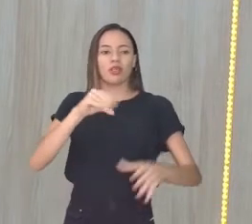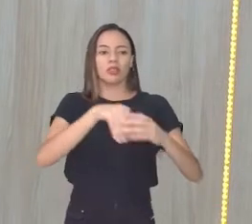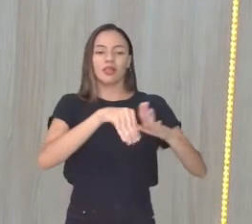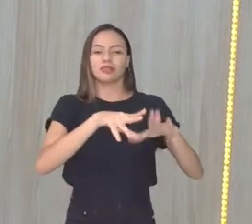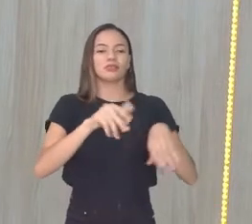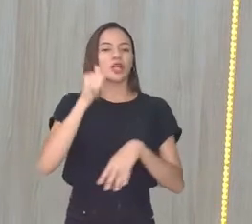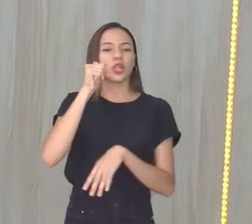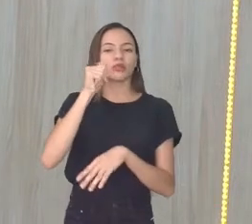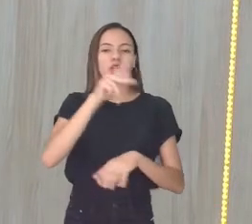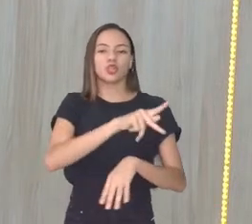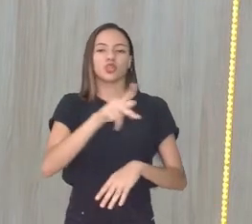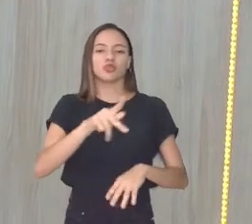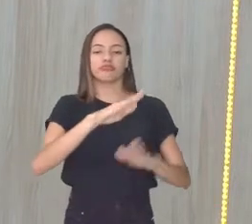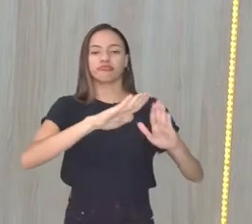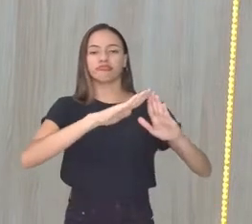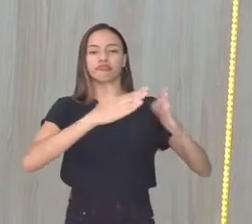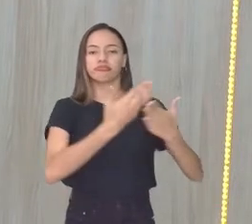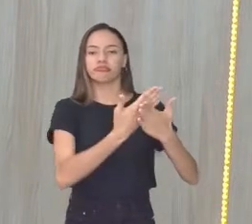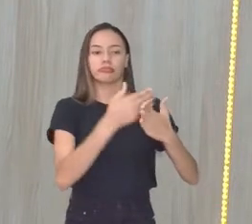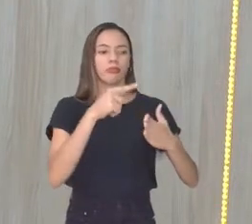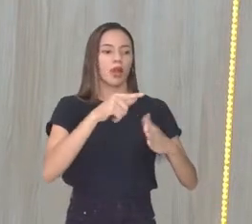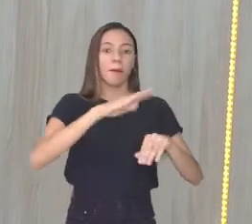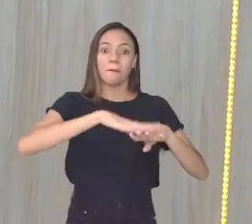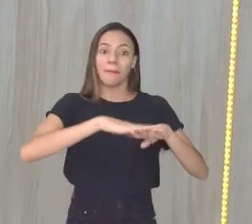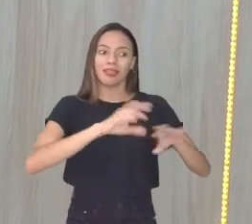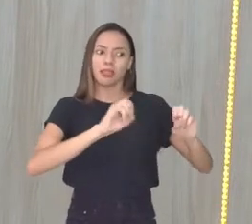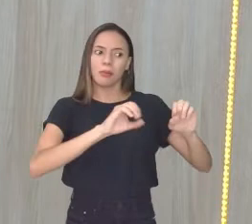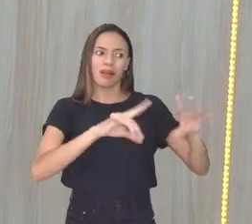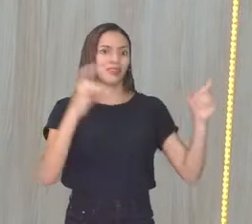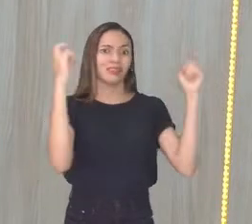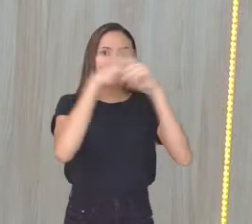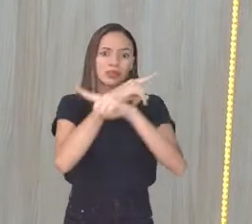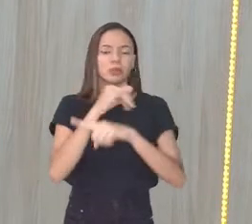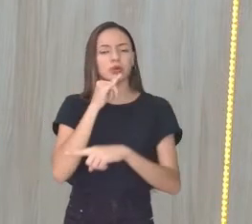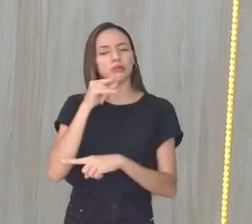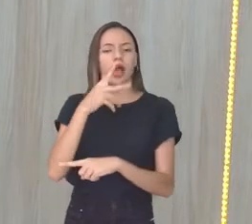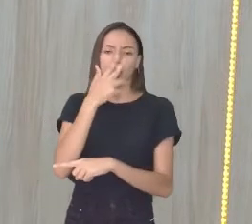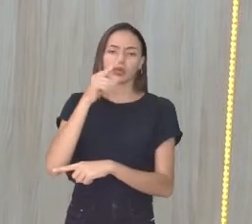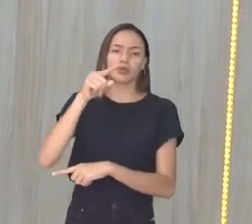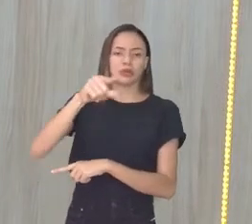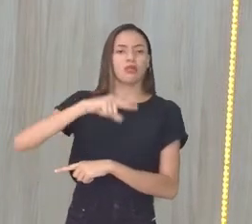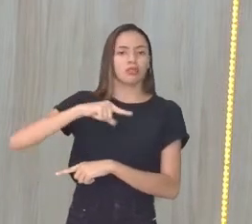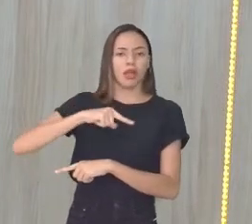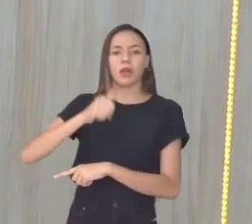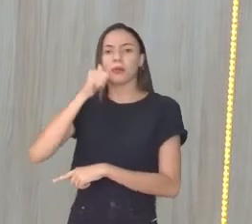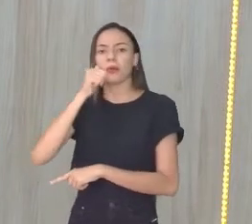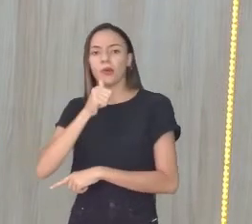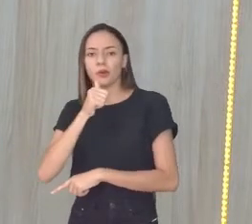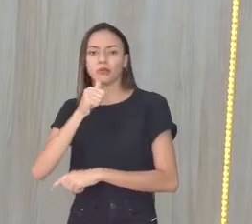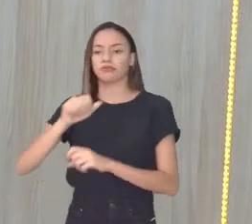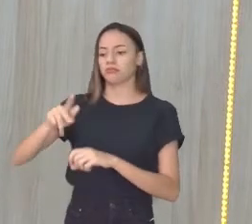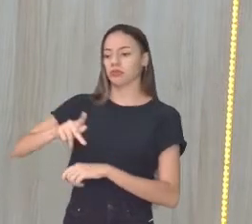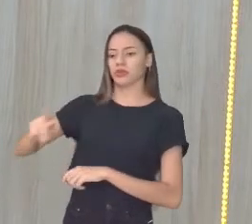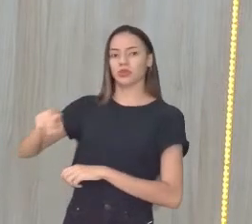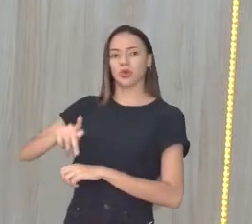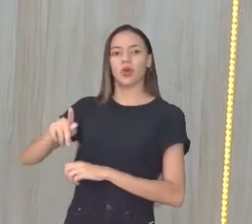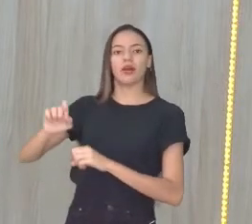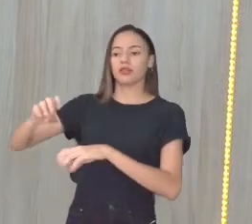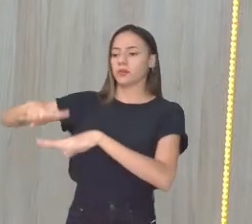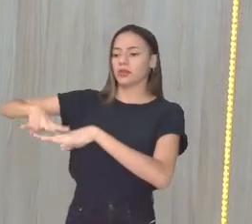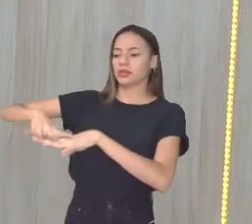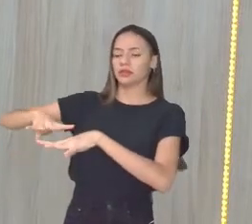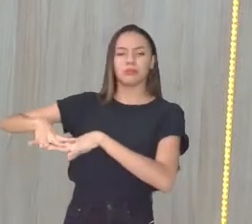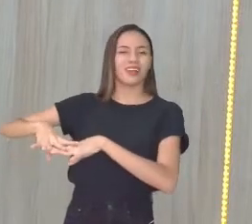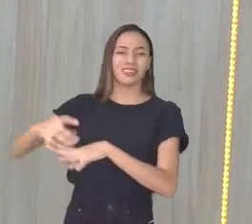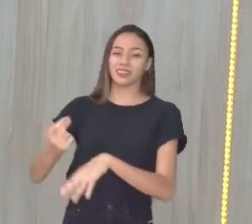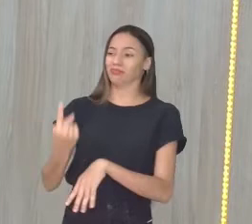escola, deve ter também uma professora de matemática, ou um professor, lógico, né? Mas, geralmente, hoje, a gente já